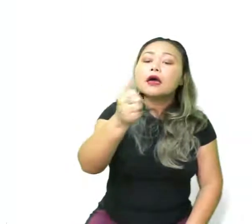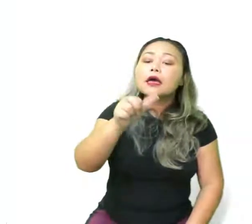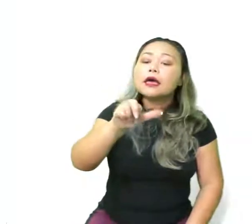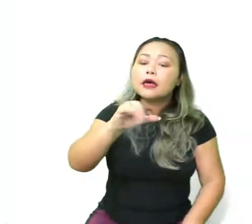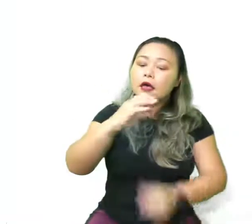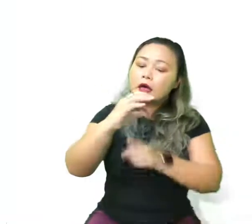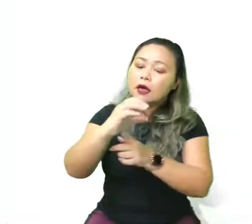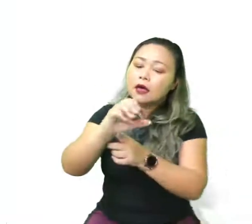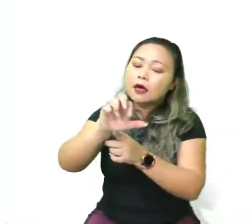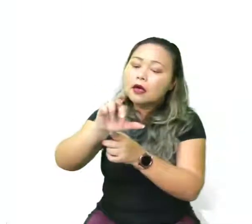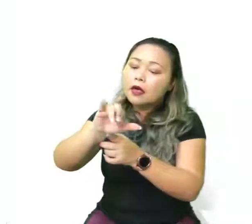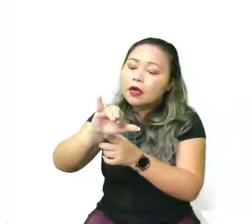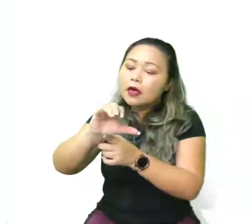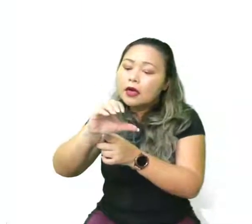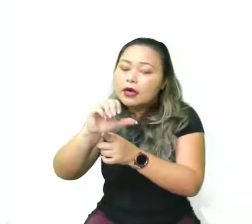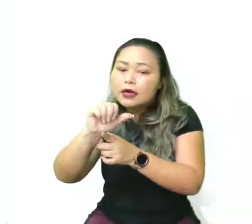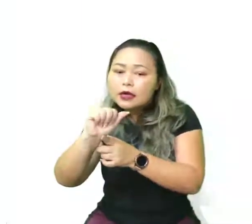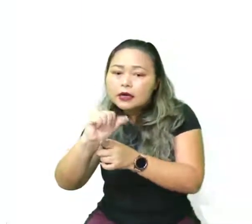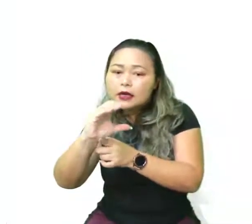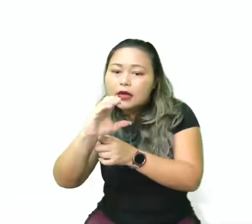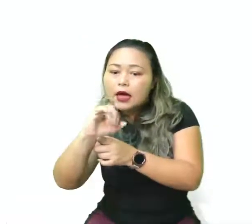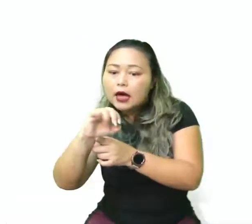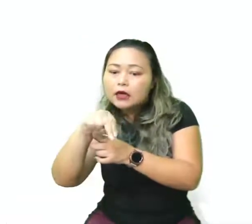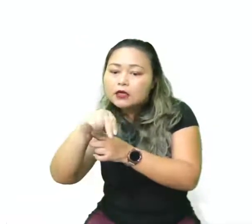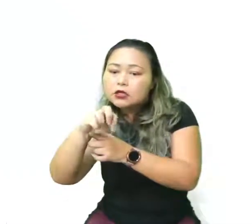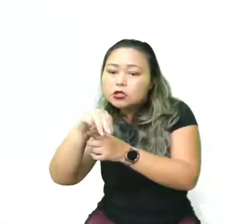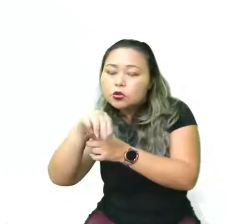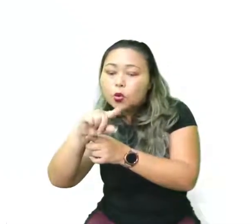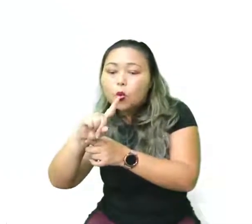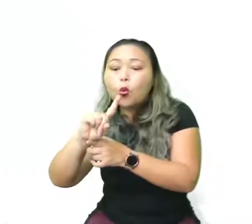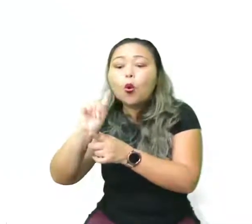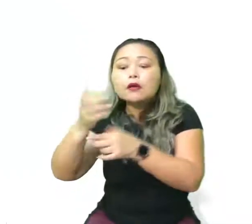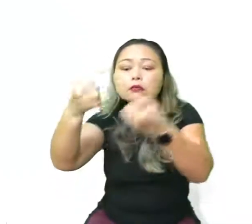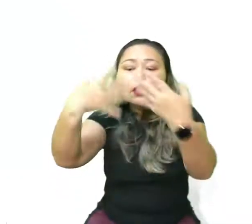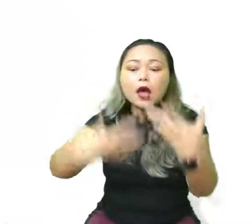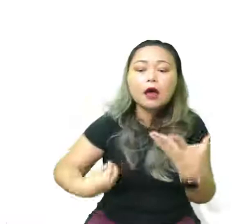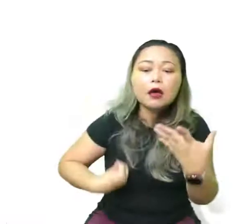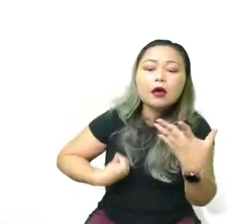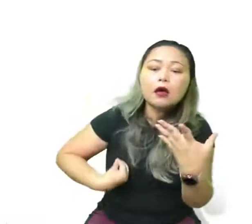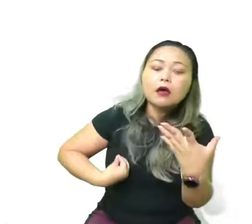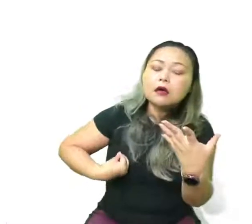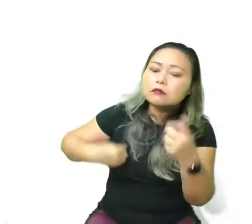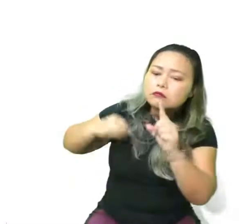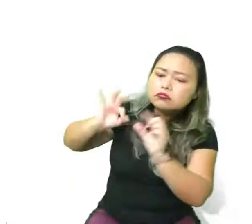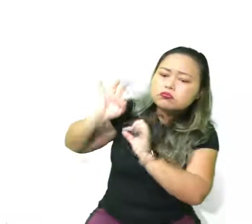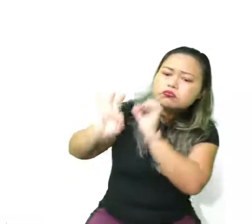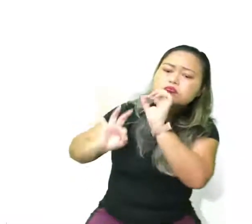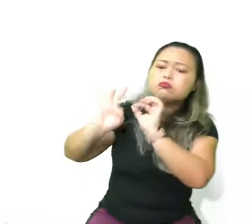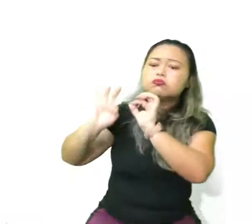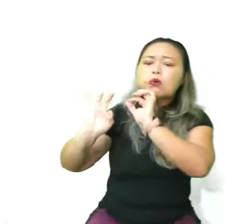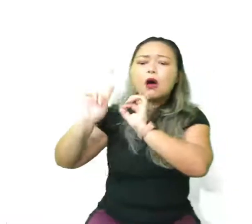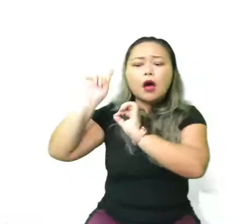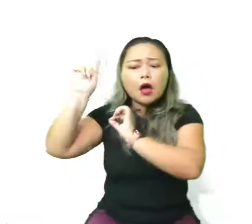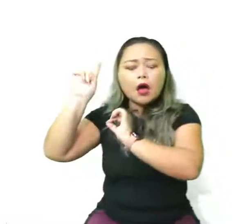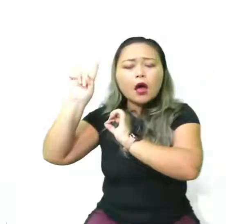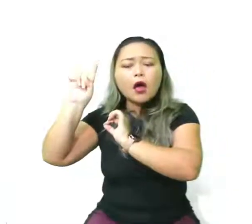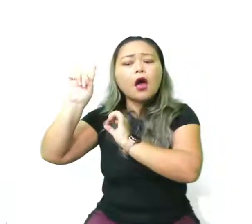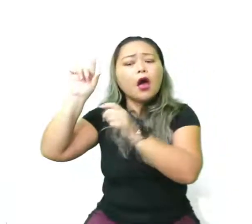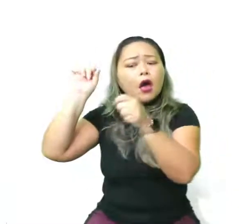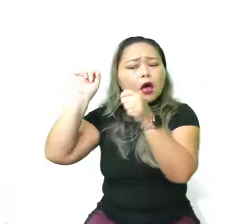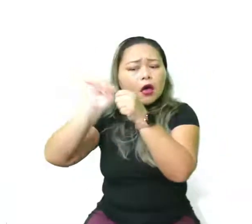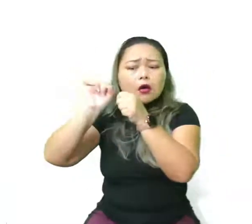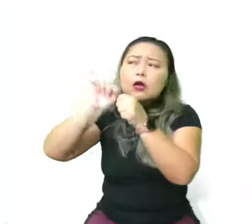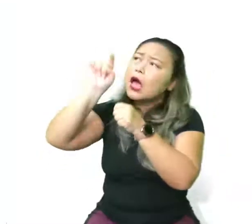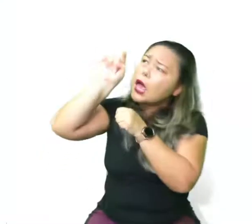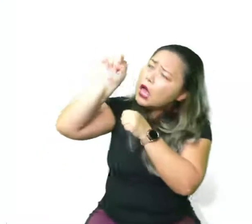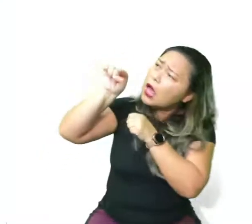Criacionismo vai explicar o surgimento da vida a partir da vontade de um criador. Esse criador fez com